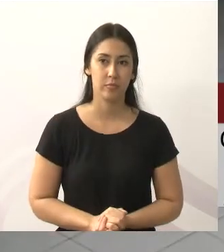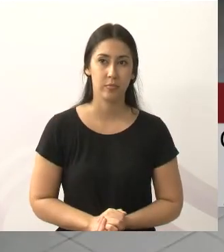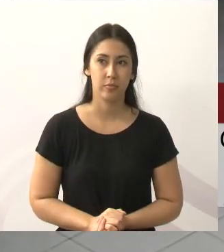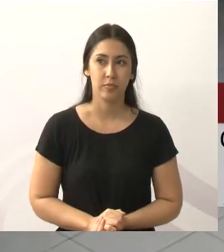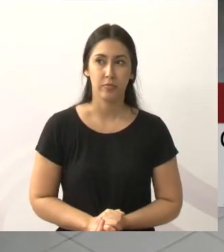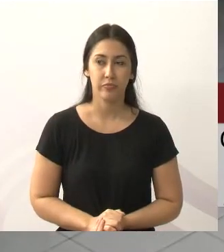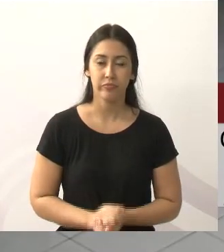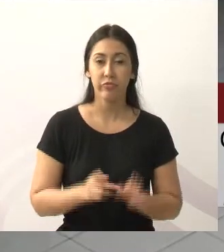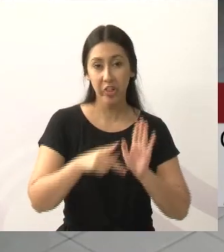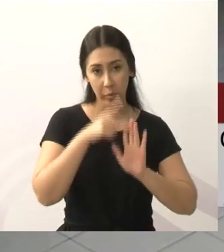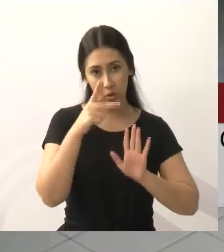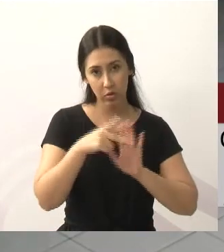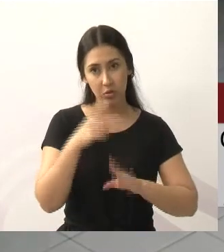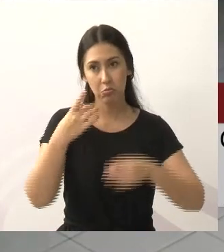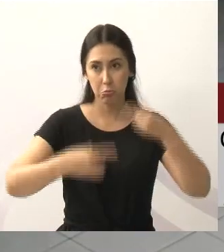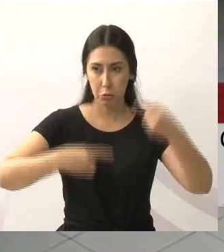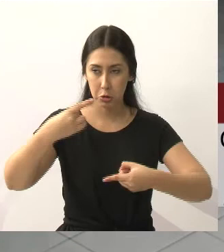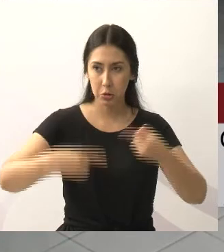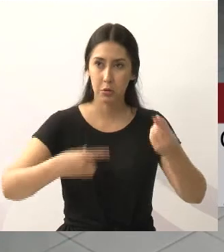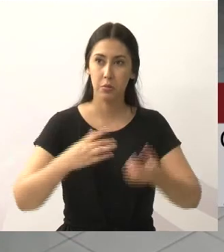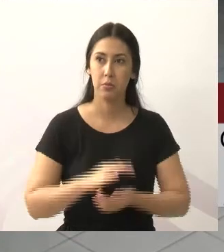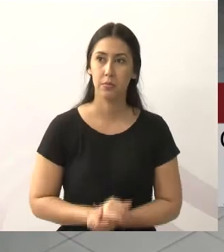O projeto continua em discussão.